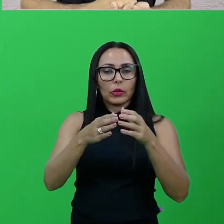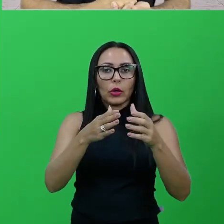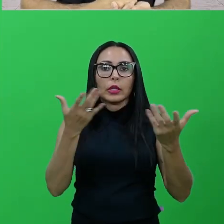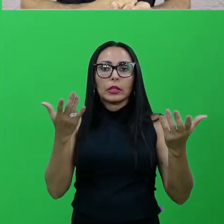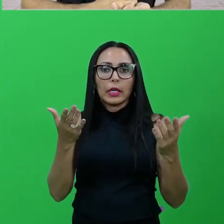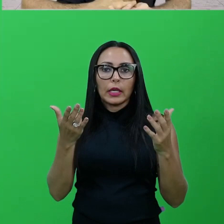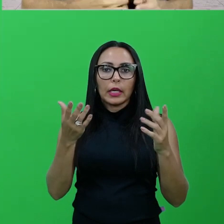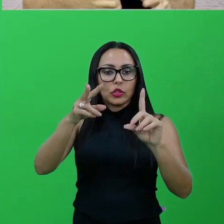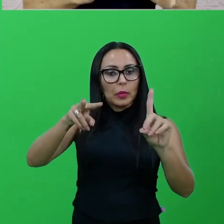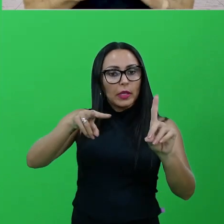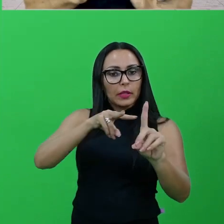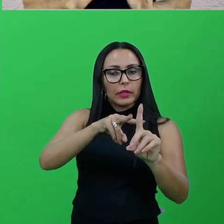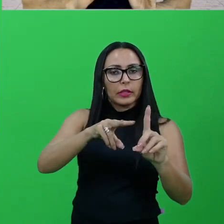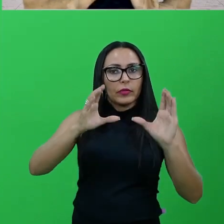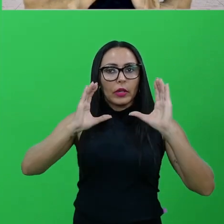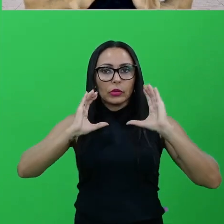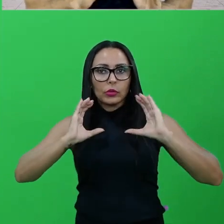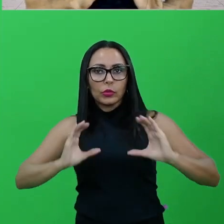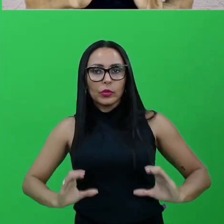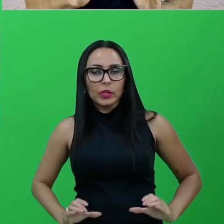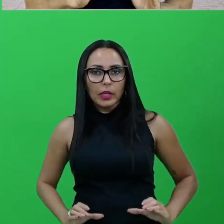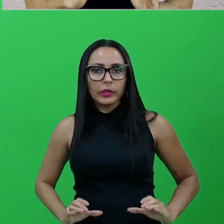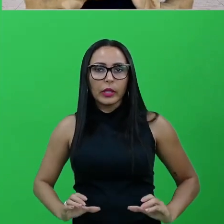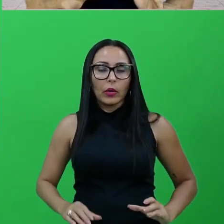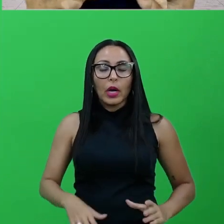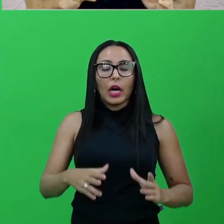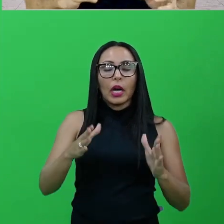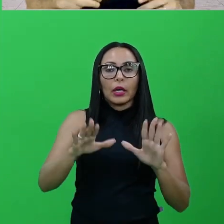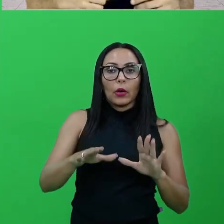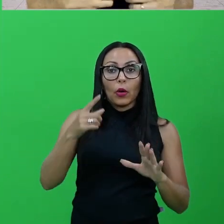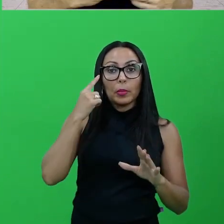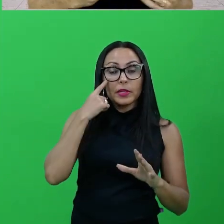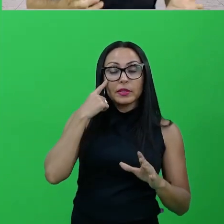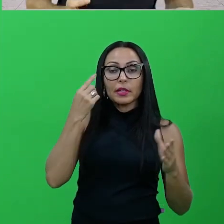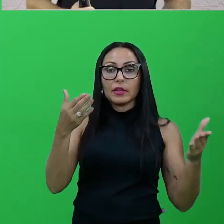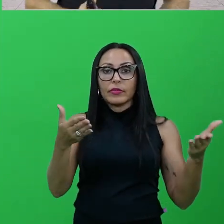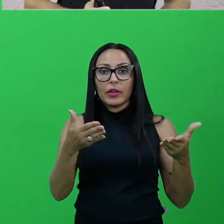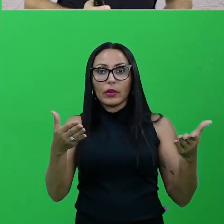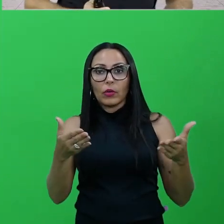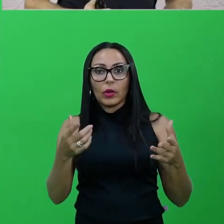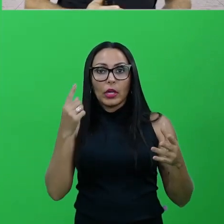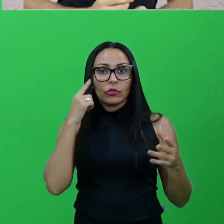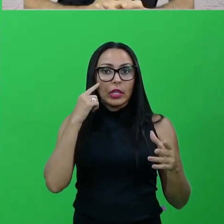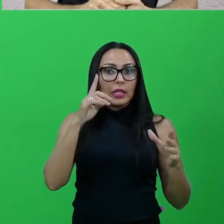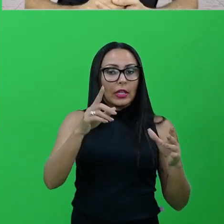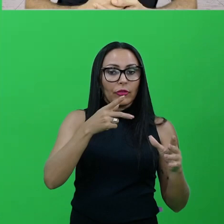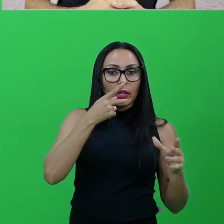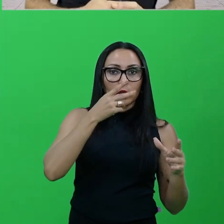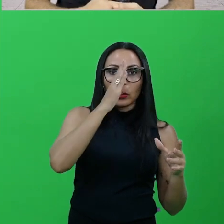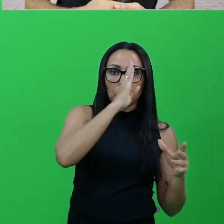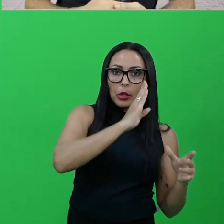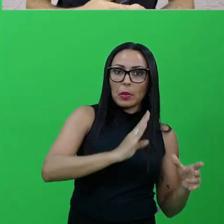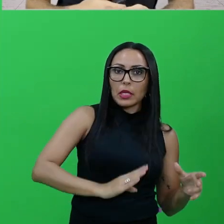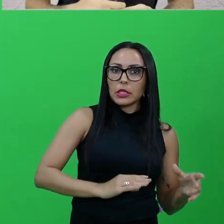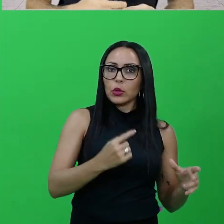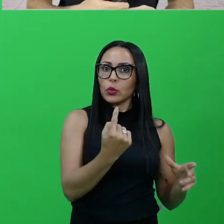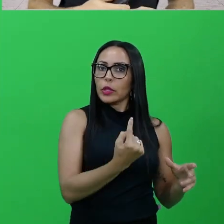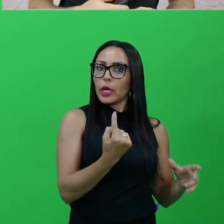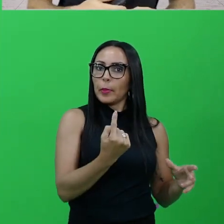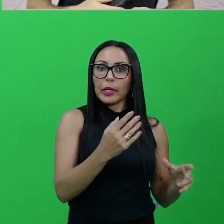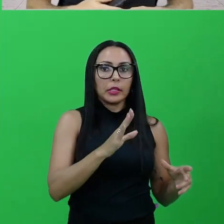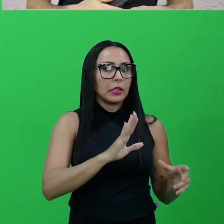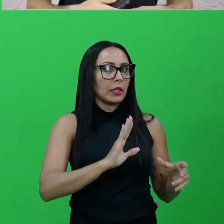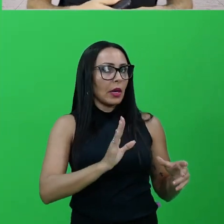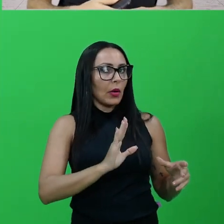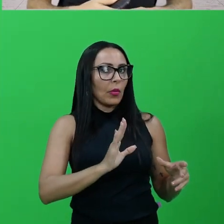cidadãos. Então, observe que agora a gente já não está mais no âmbito de Brasil unicamente, tá? Mas está